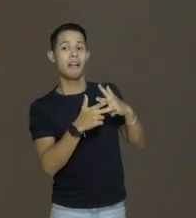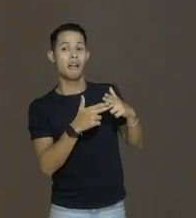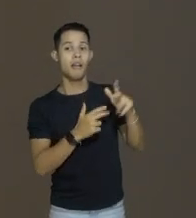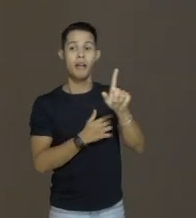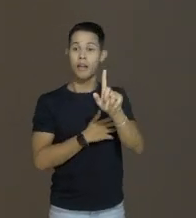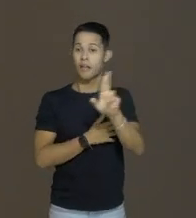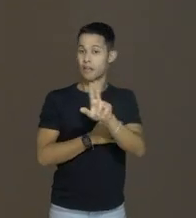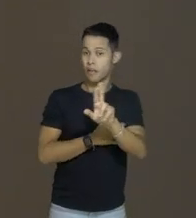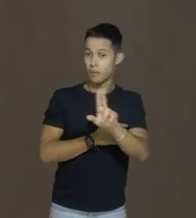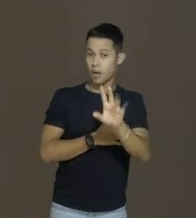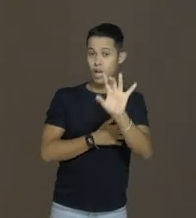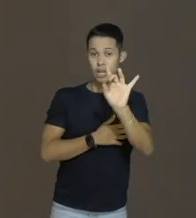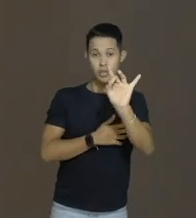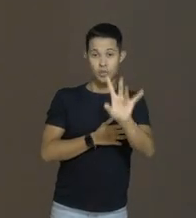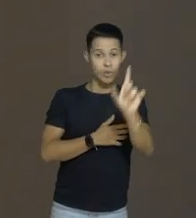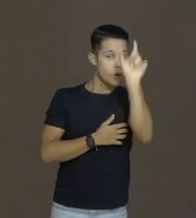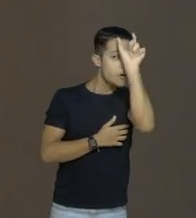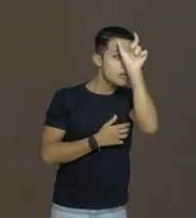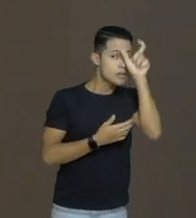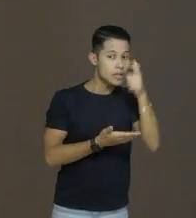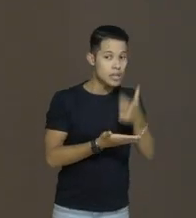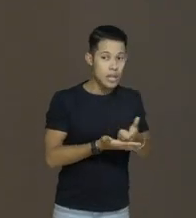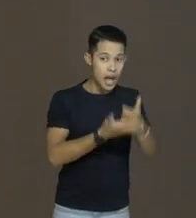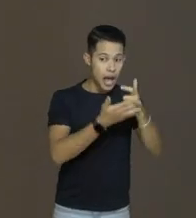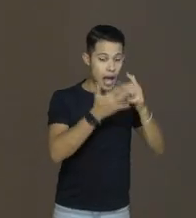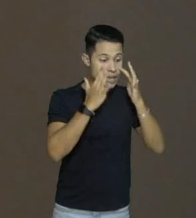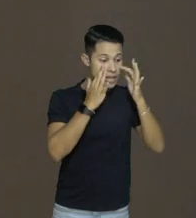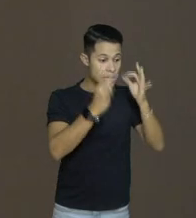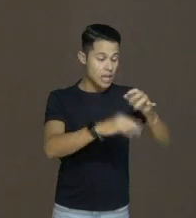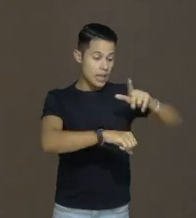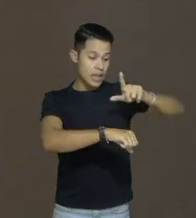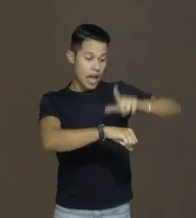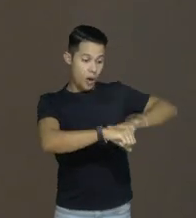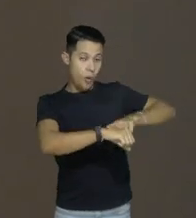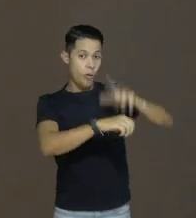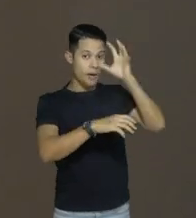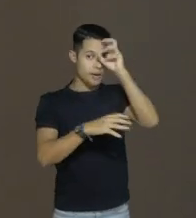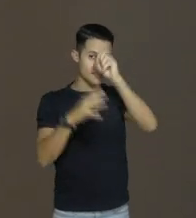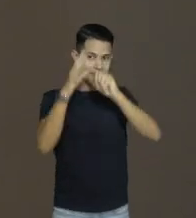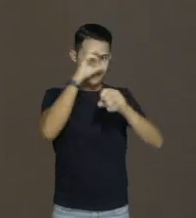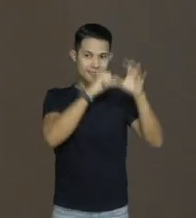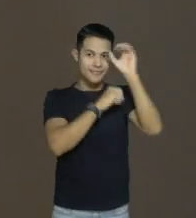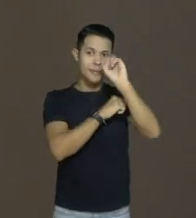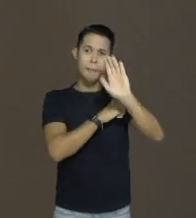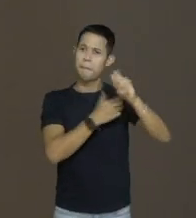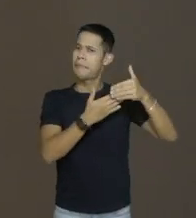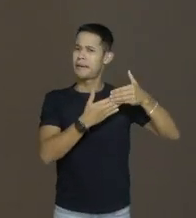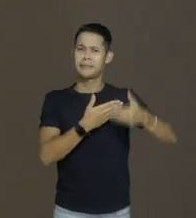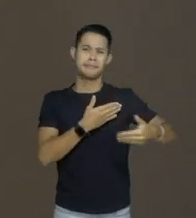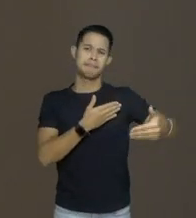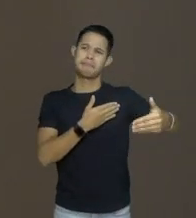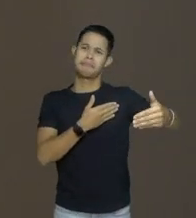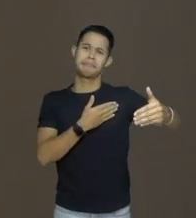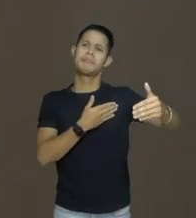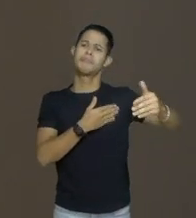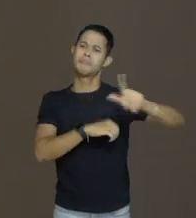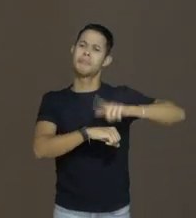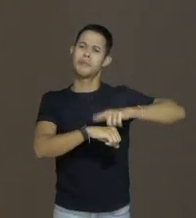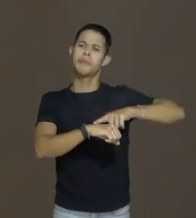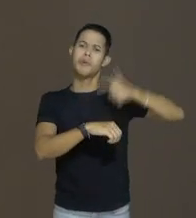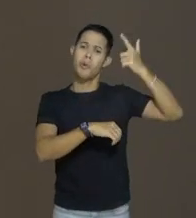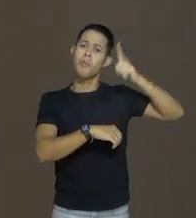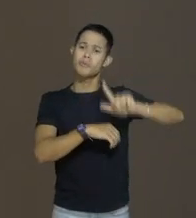presta atenção na hora da aprendizagem. No restante, ele não tem nenhuma alteração de